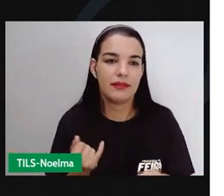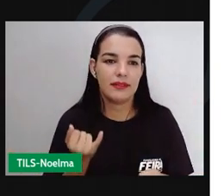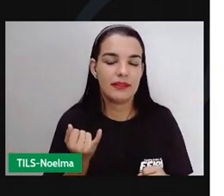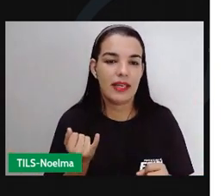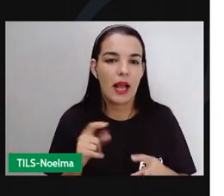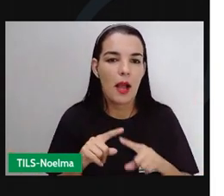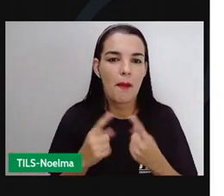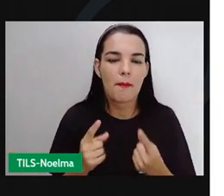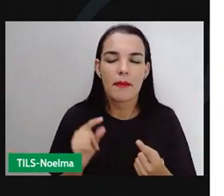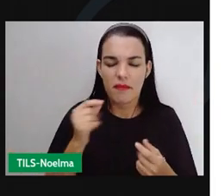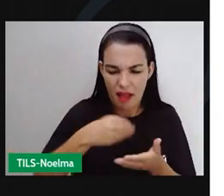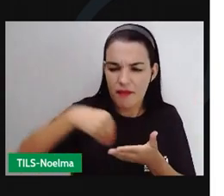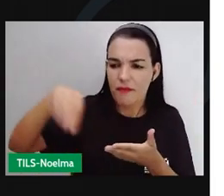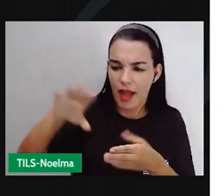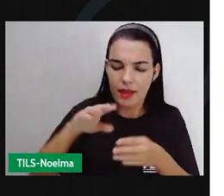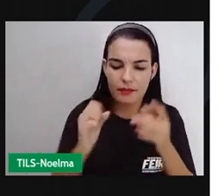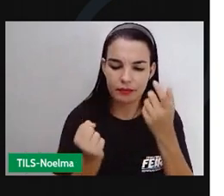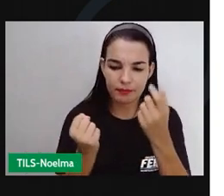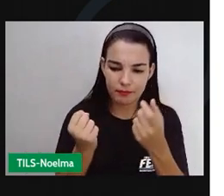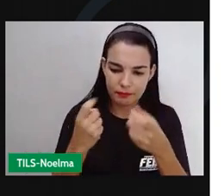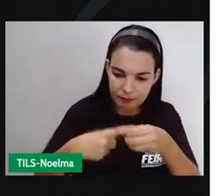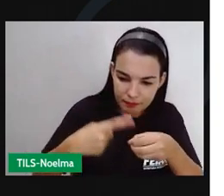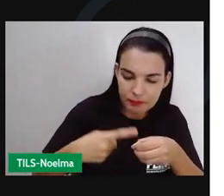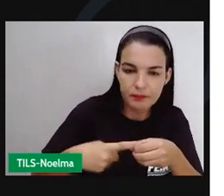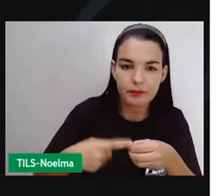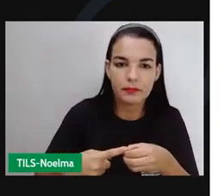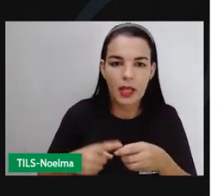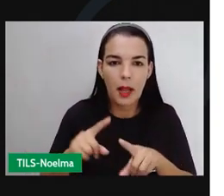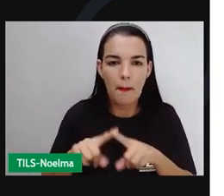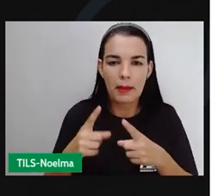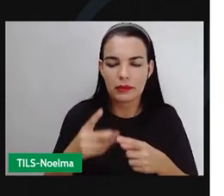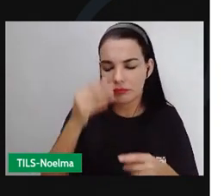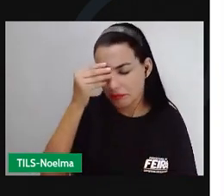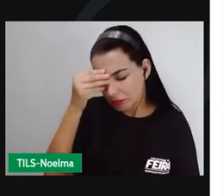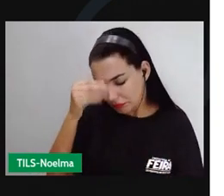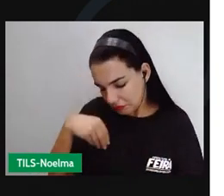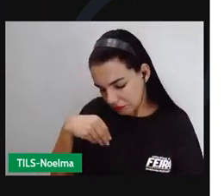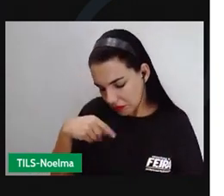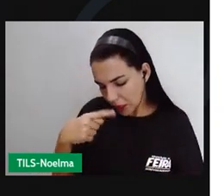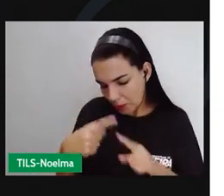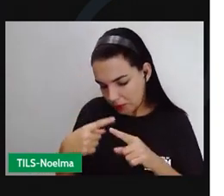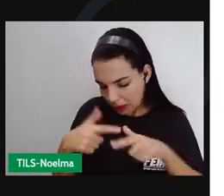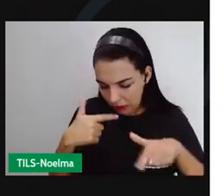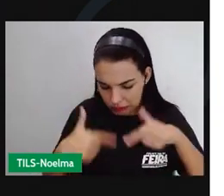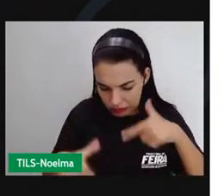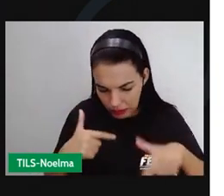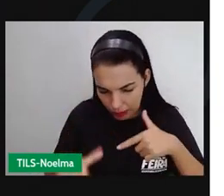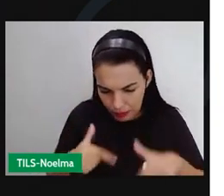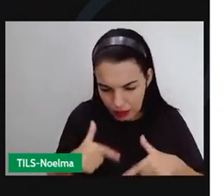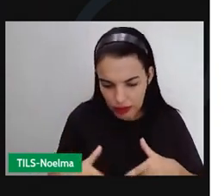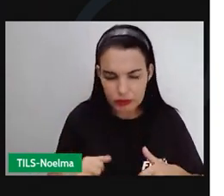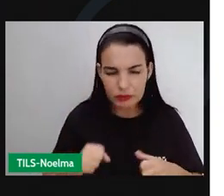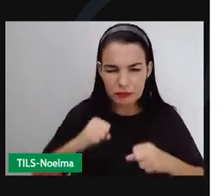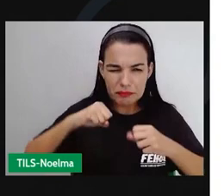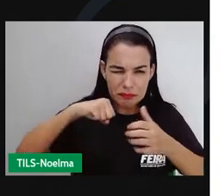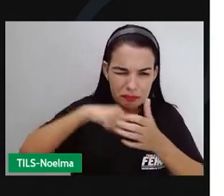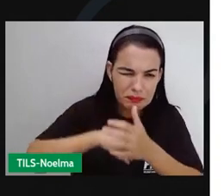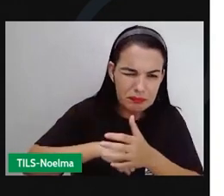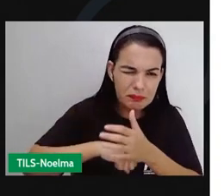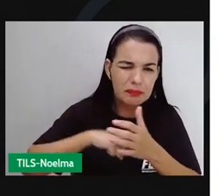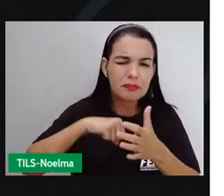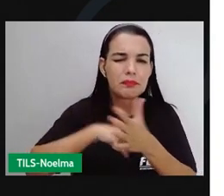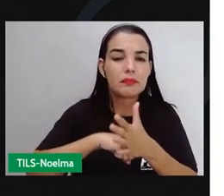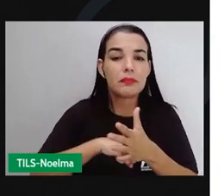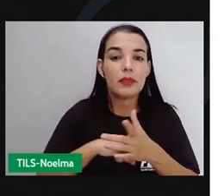com as péssimas condições de trabalho. Cada família tem que cuidar de 7 mil pés de café e é obrigada a pagar